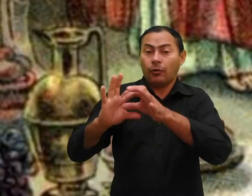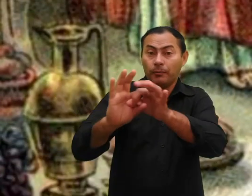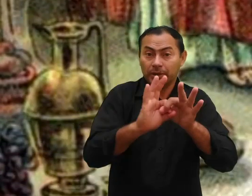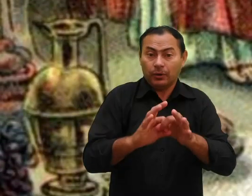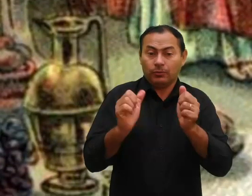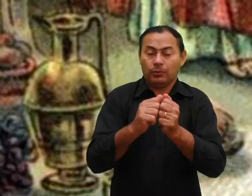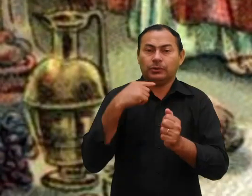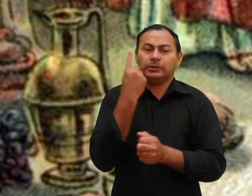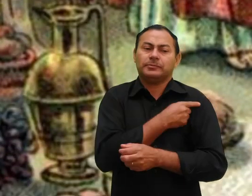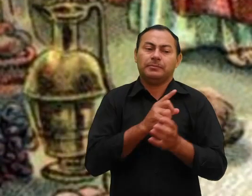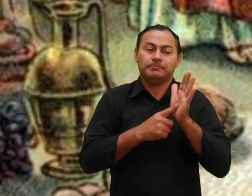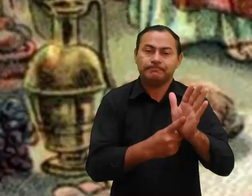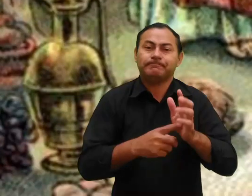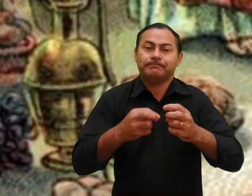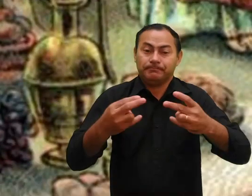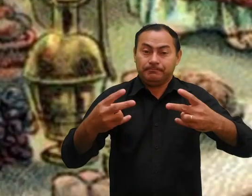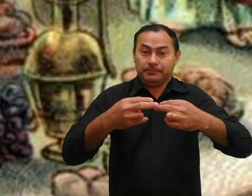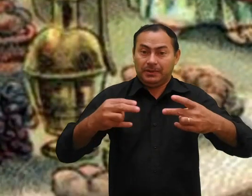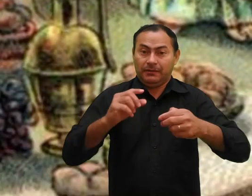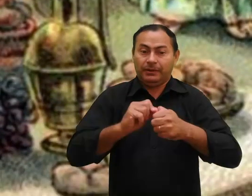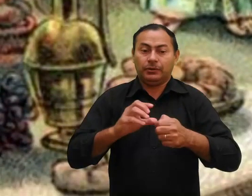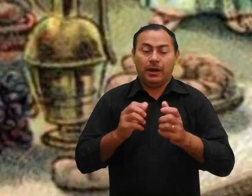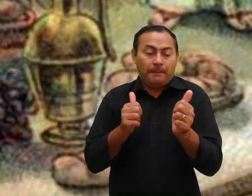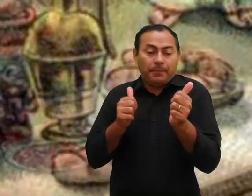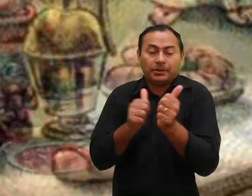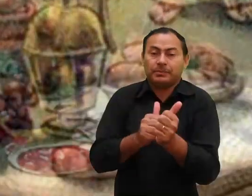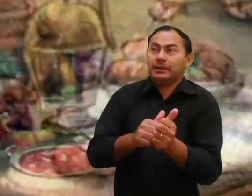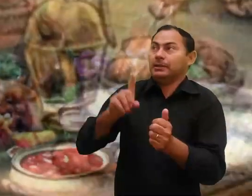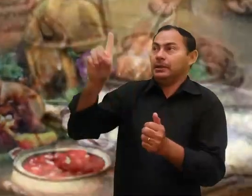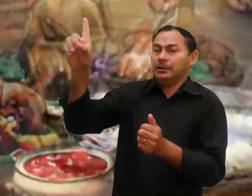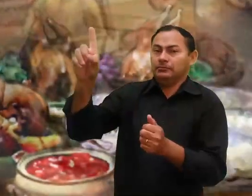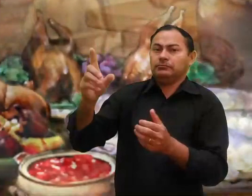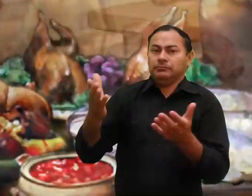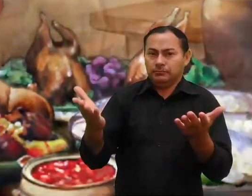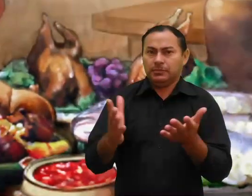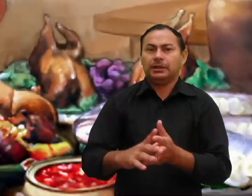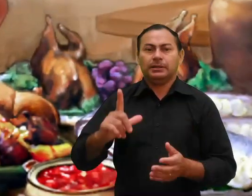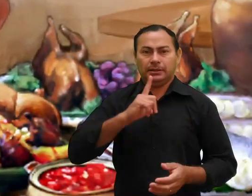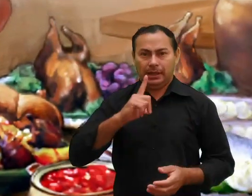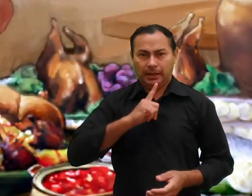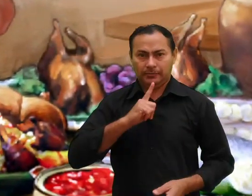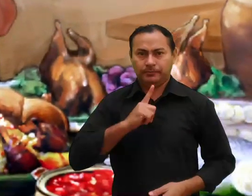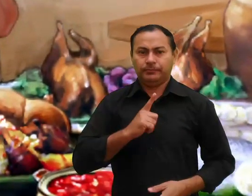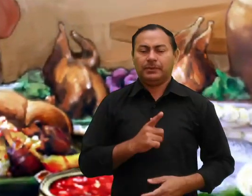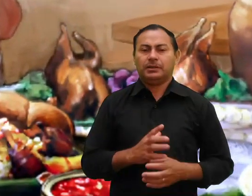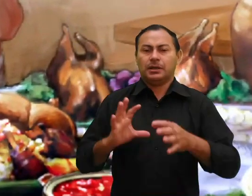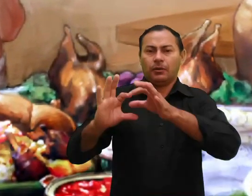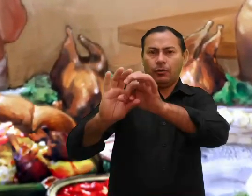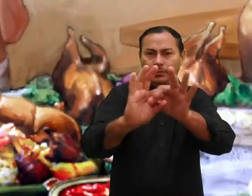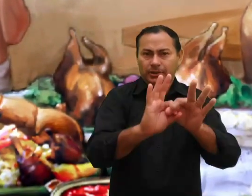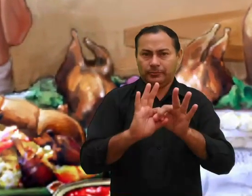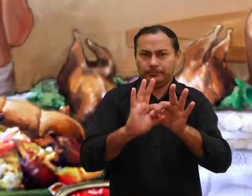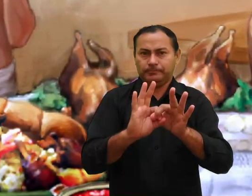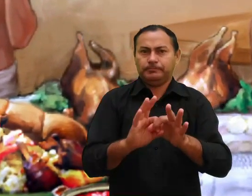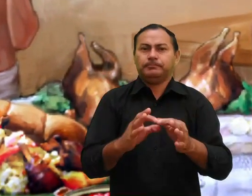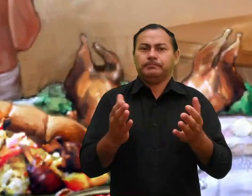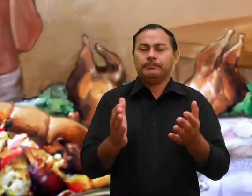usar circunstâncias em nossas vidas que nos levem a nos aproximar dele para ter esta